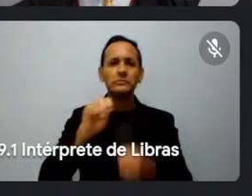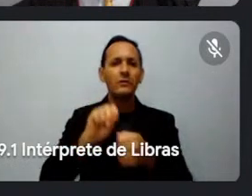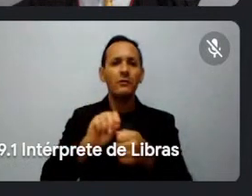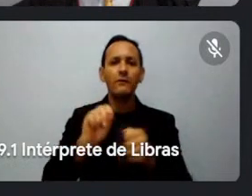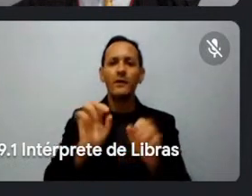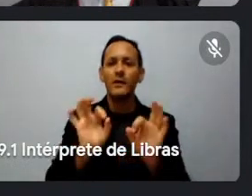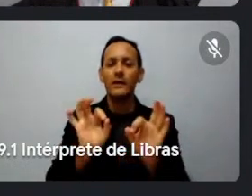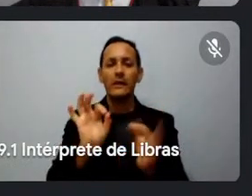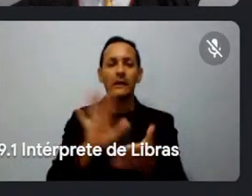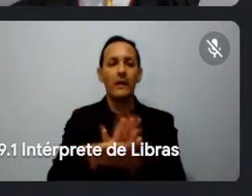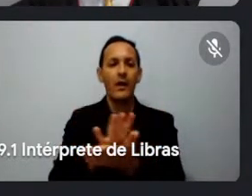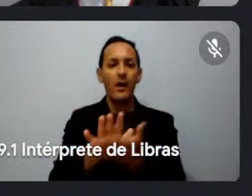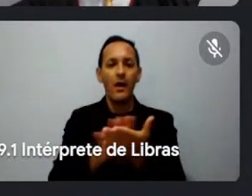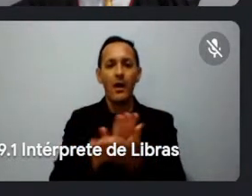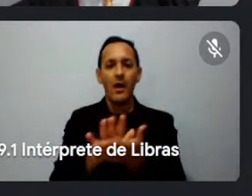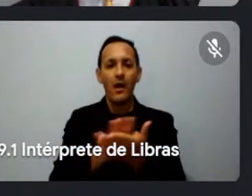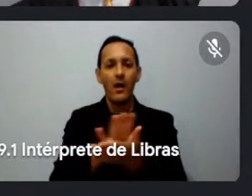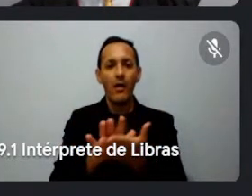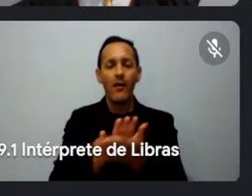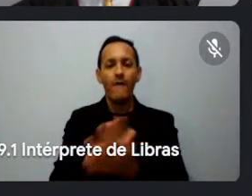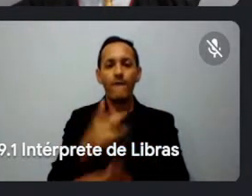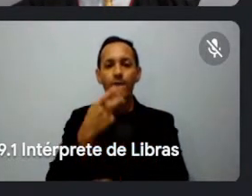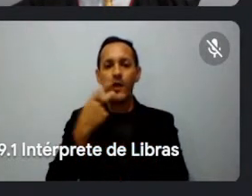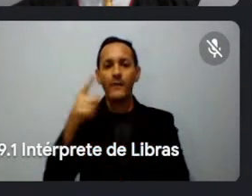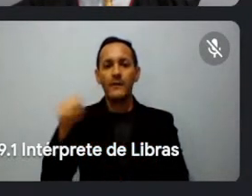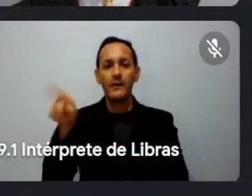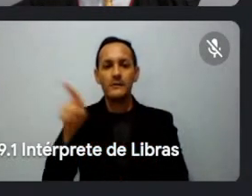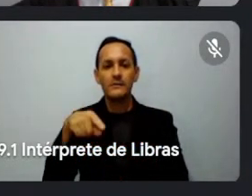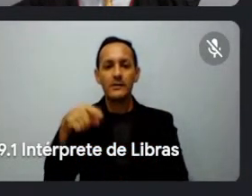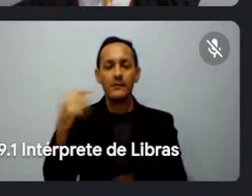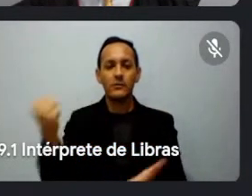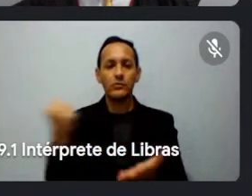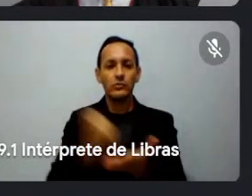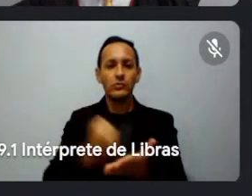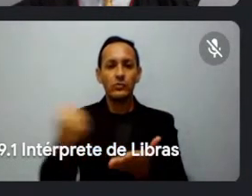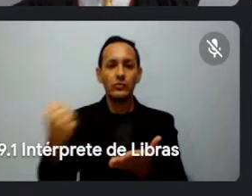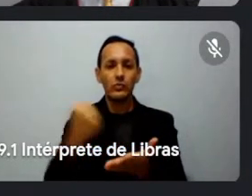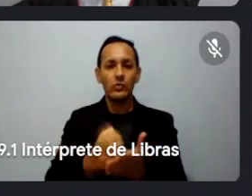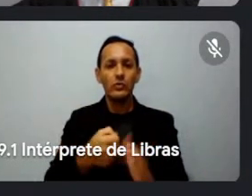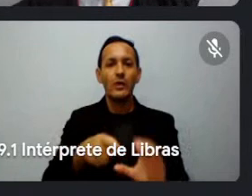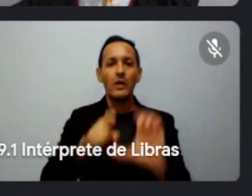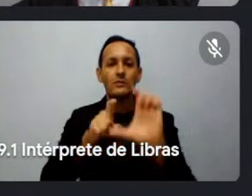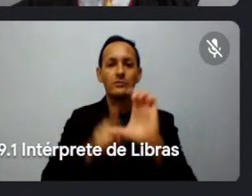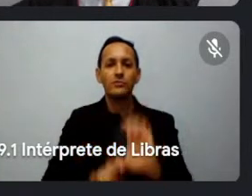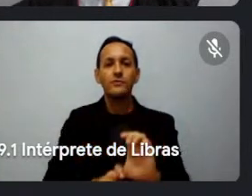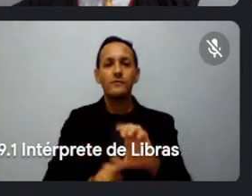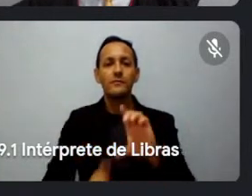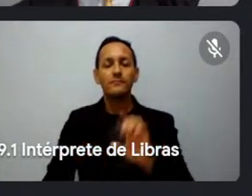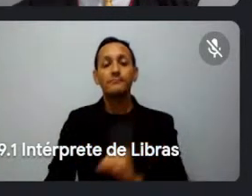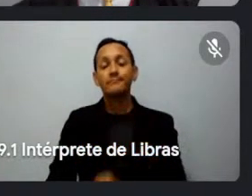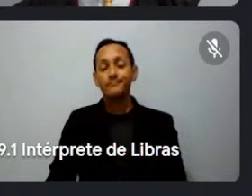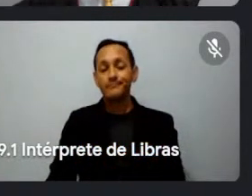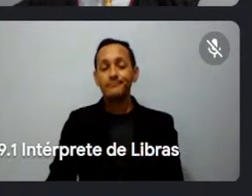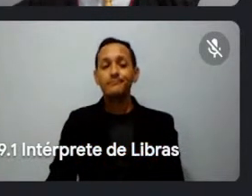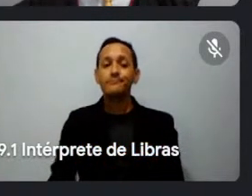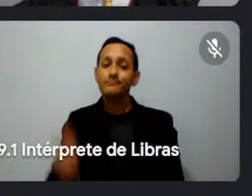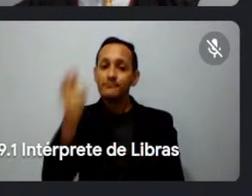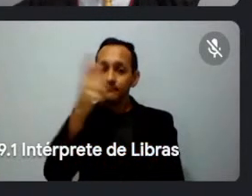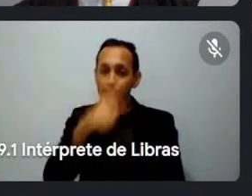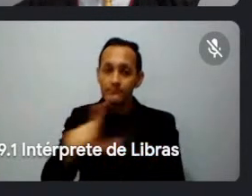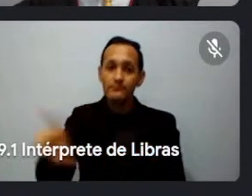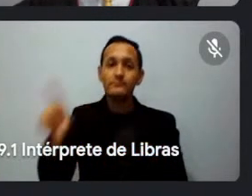a esse alegado cancelamento do contrato lá essa dívida é então mais uma vez